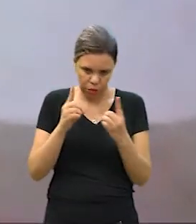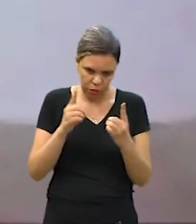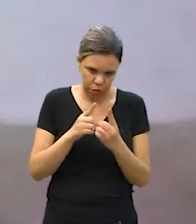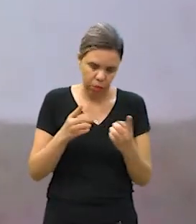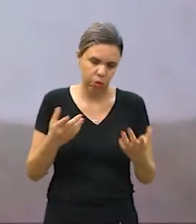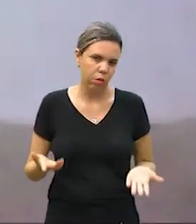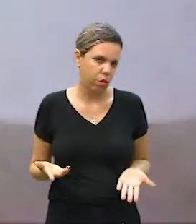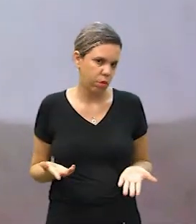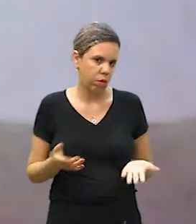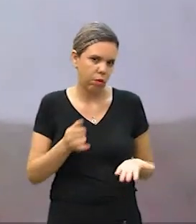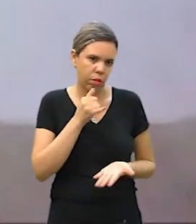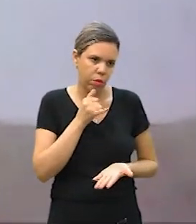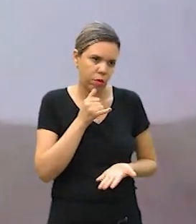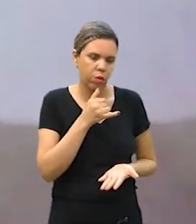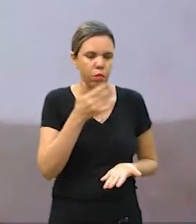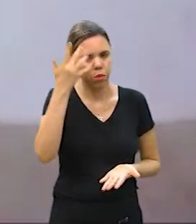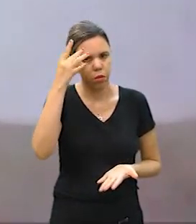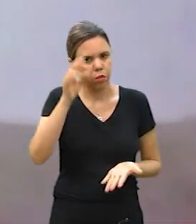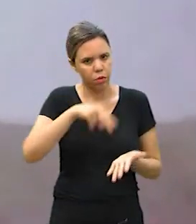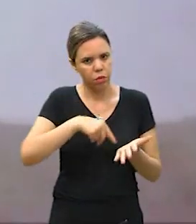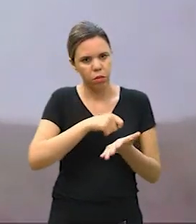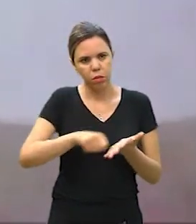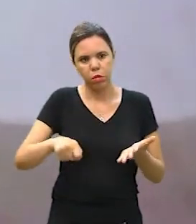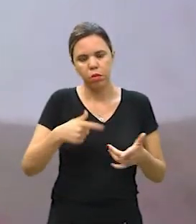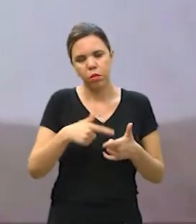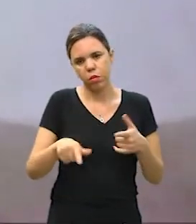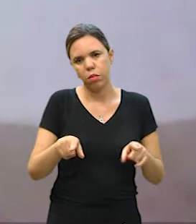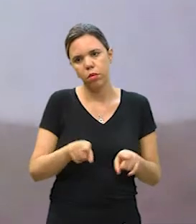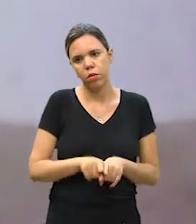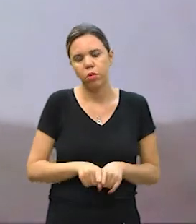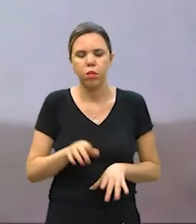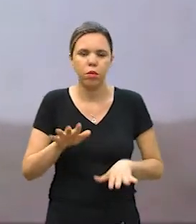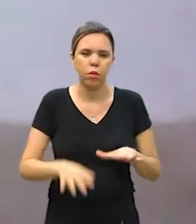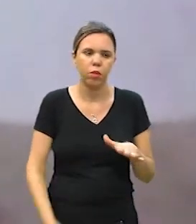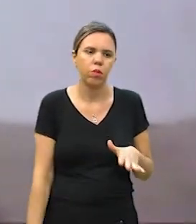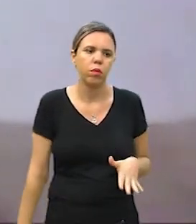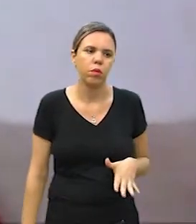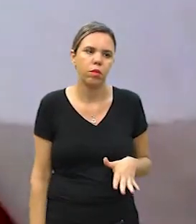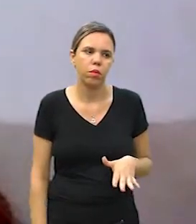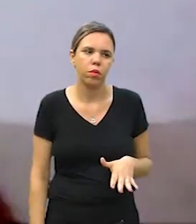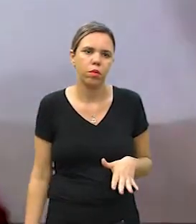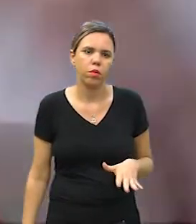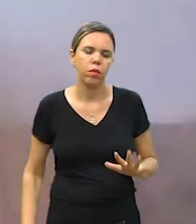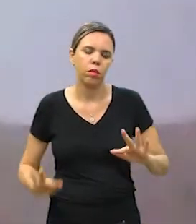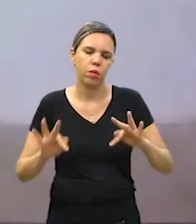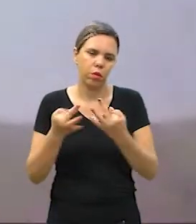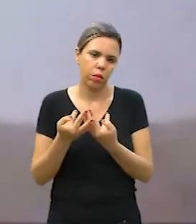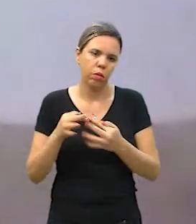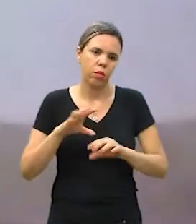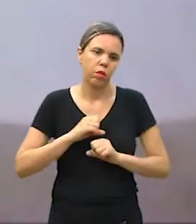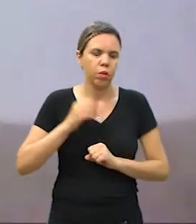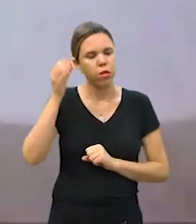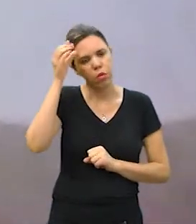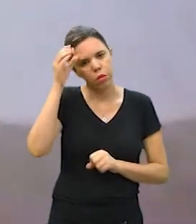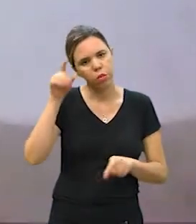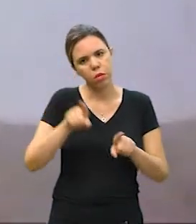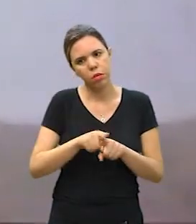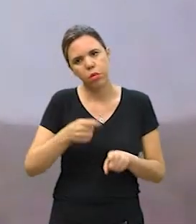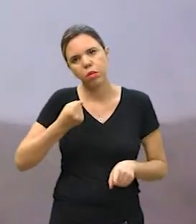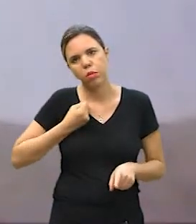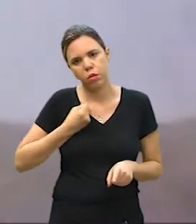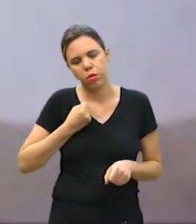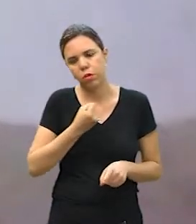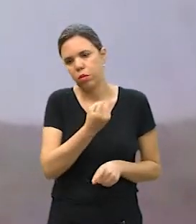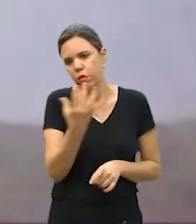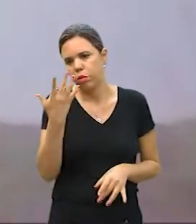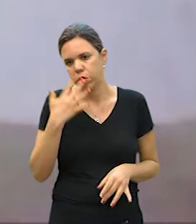atender, né? Então, por exemplo, não saber ler e escrever tem outros problemas. Às vezes, né, problemas que vêm da família, mas também é